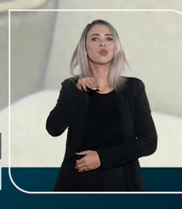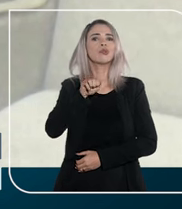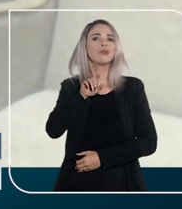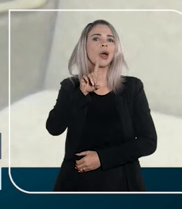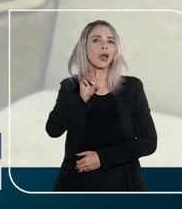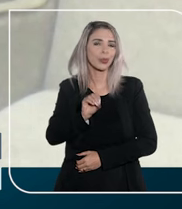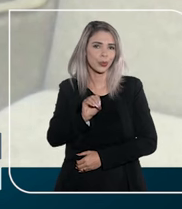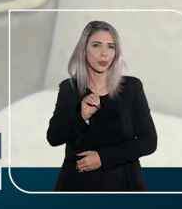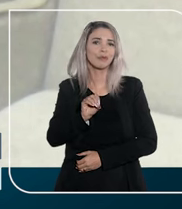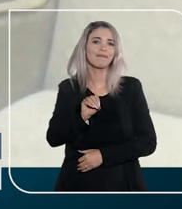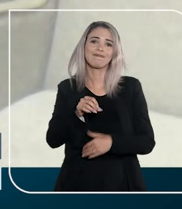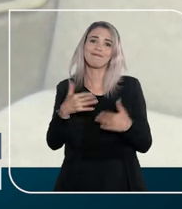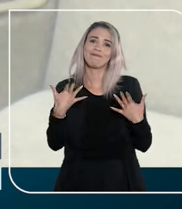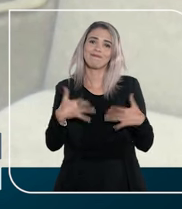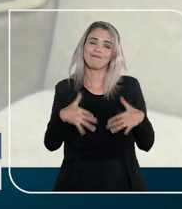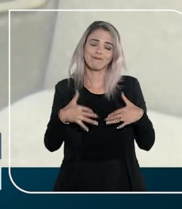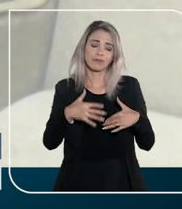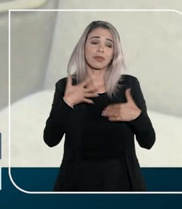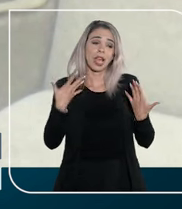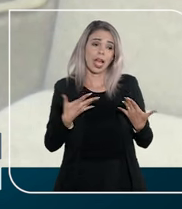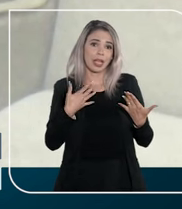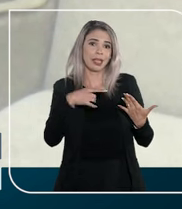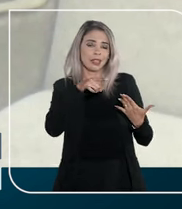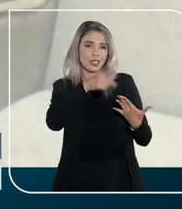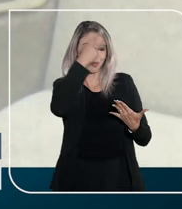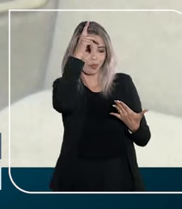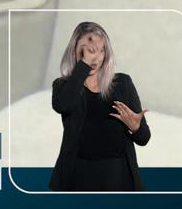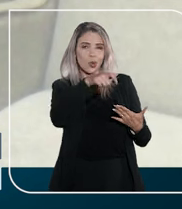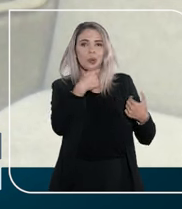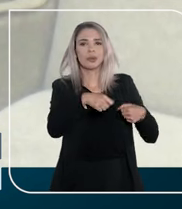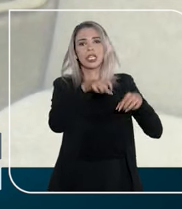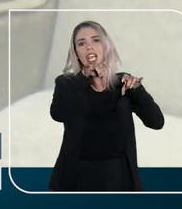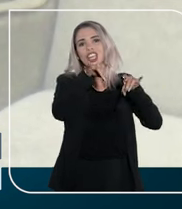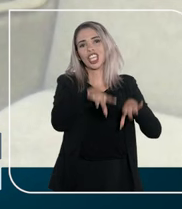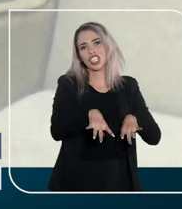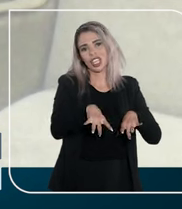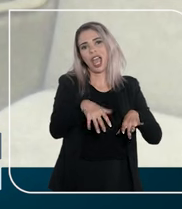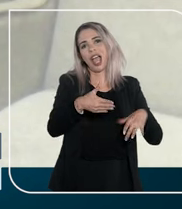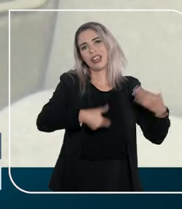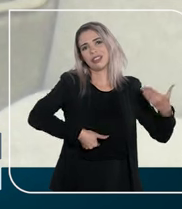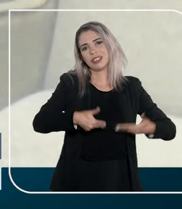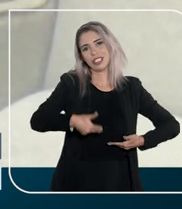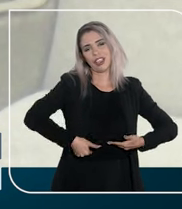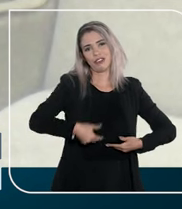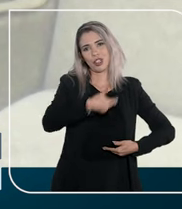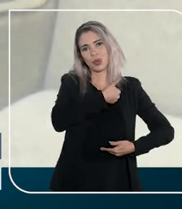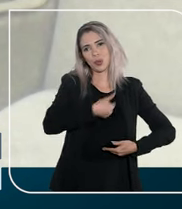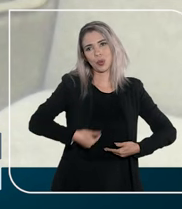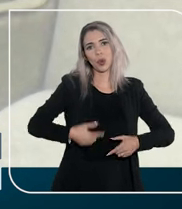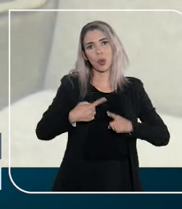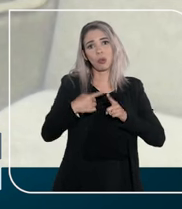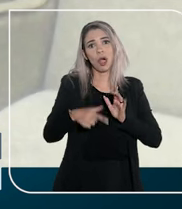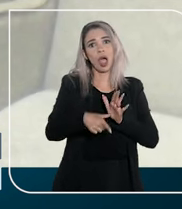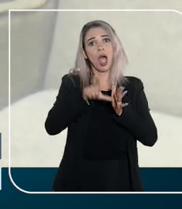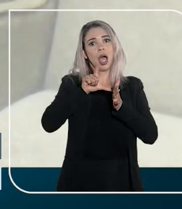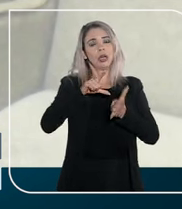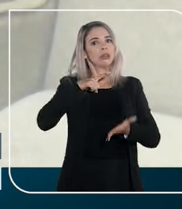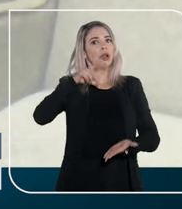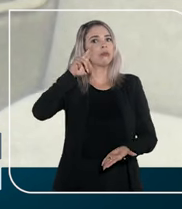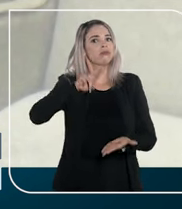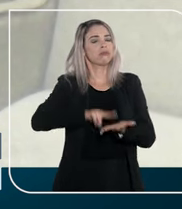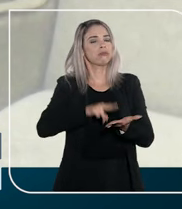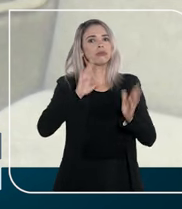de ter que deixar o serviço público, salvo situações mais, assim, digamos assim,